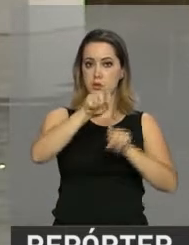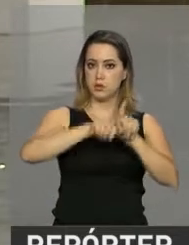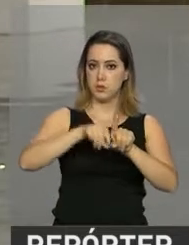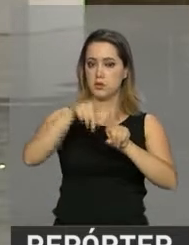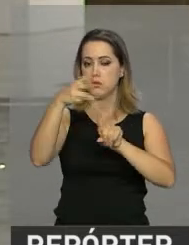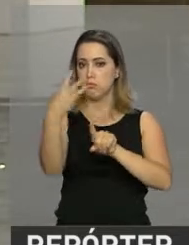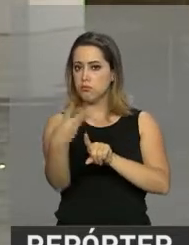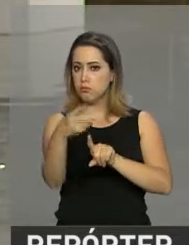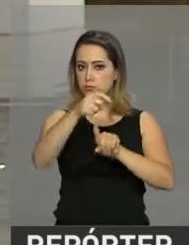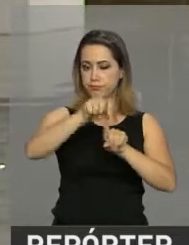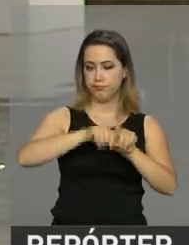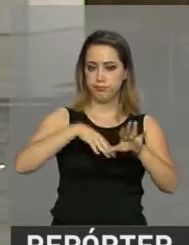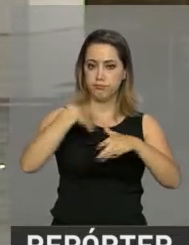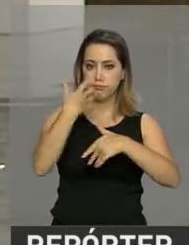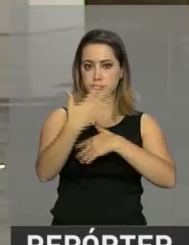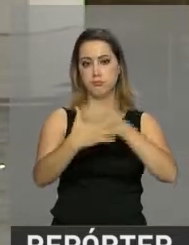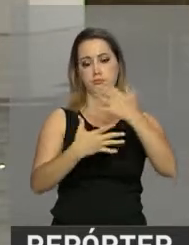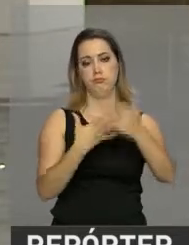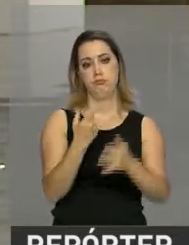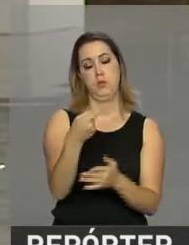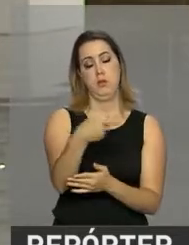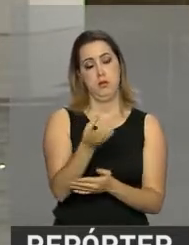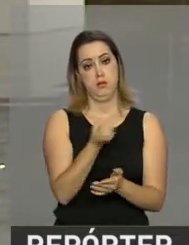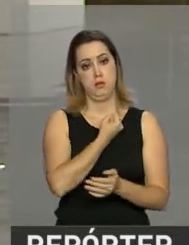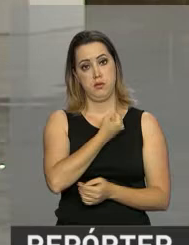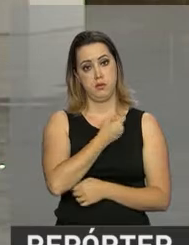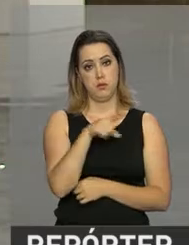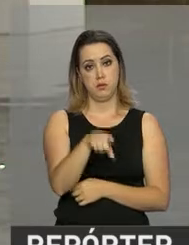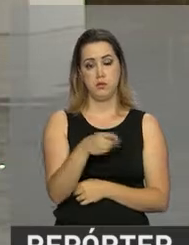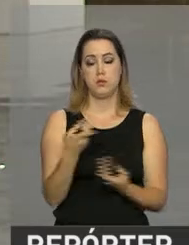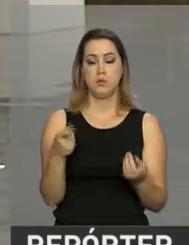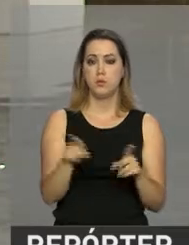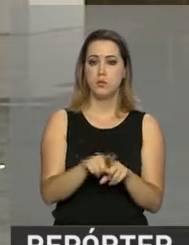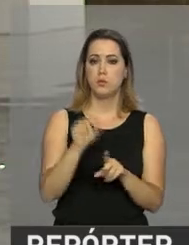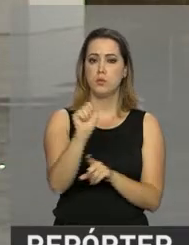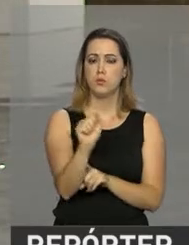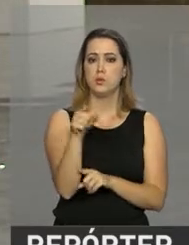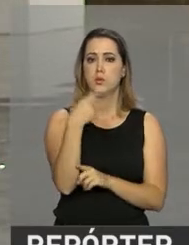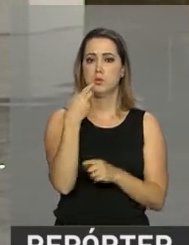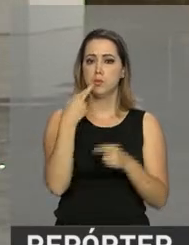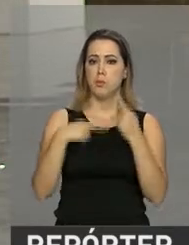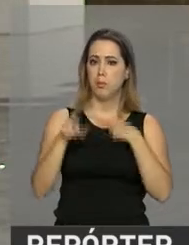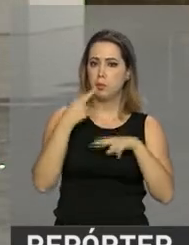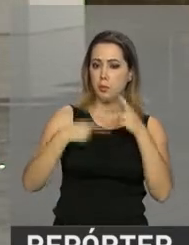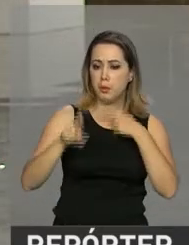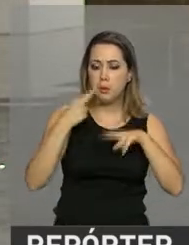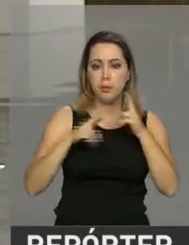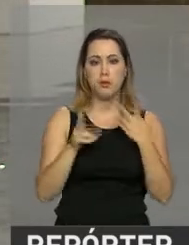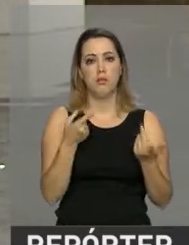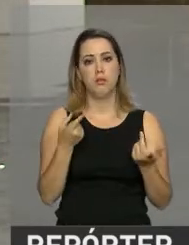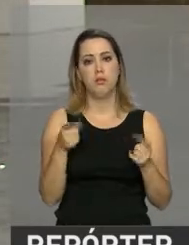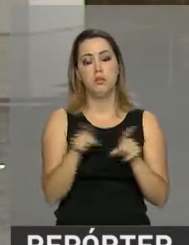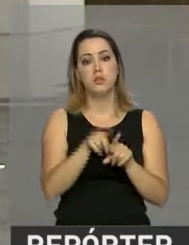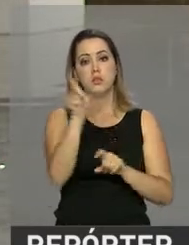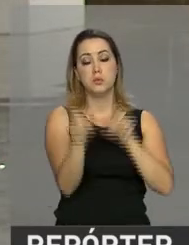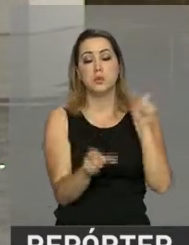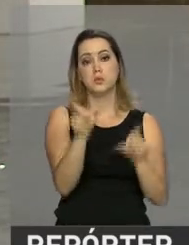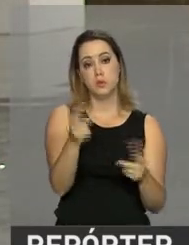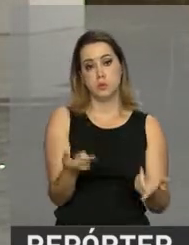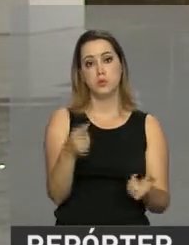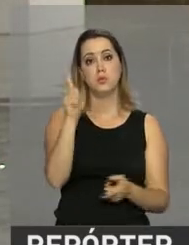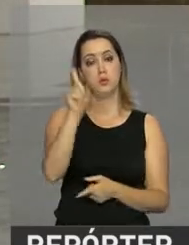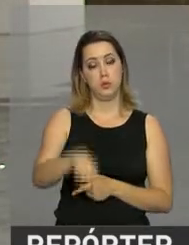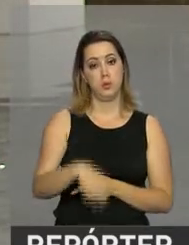e a partir desses indicadores desenvolvidos pela agência e das reclamações feitas pelos clientes. É